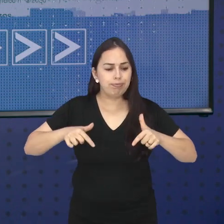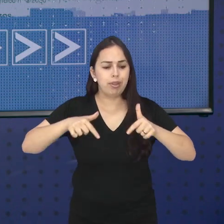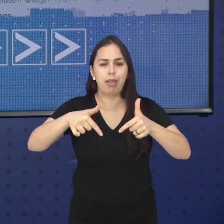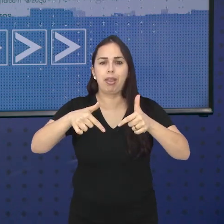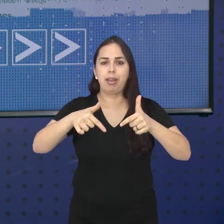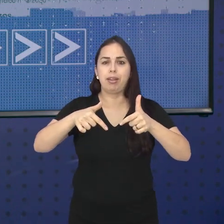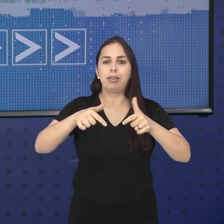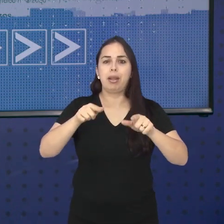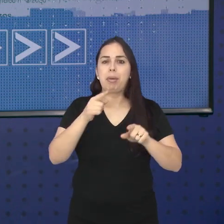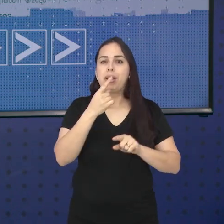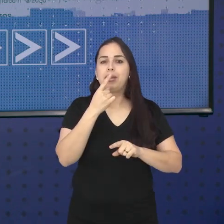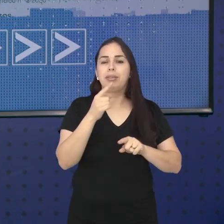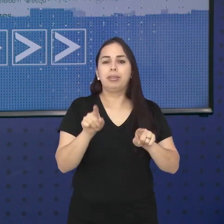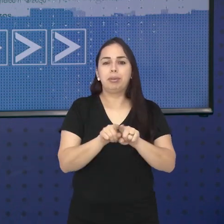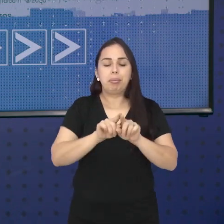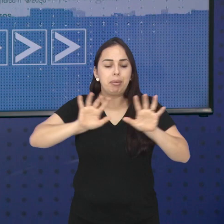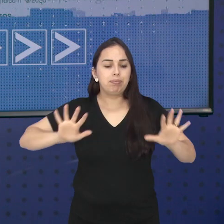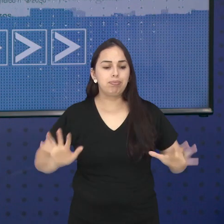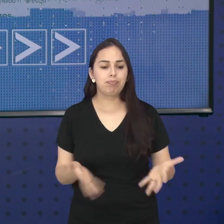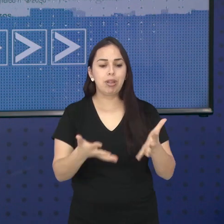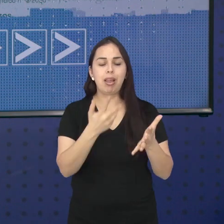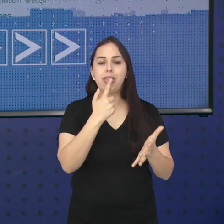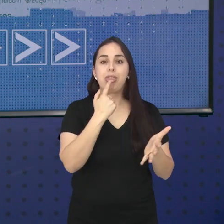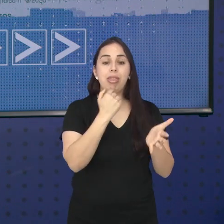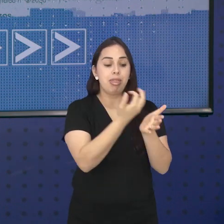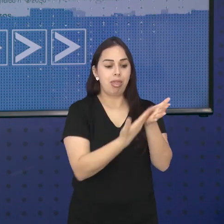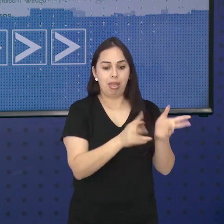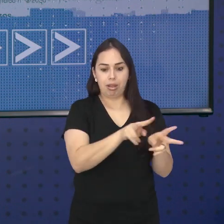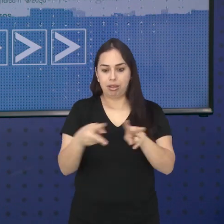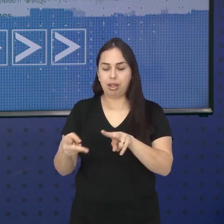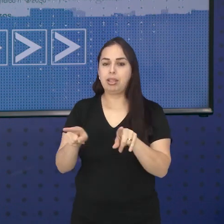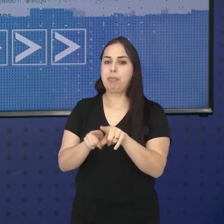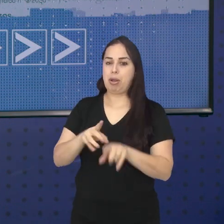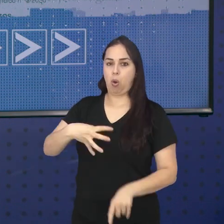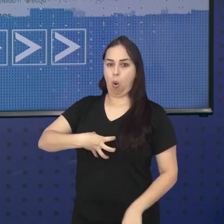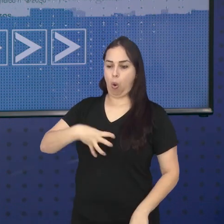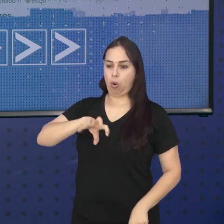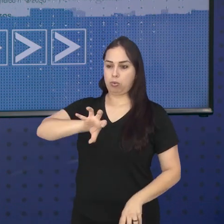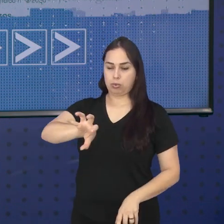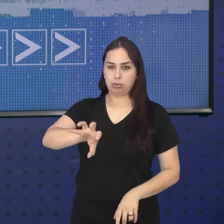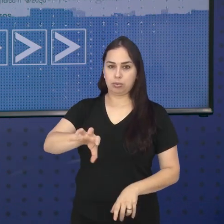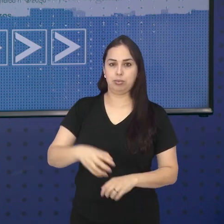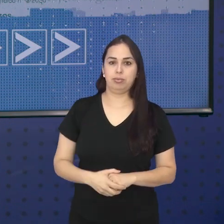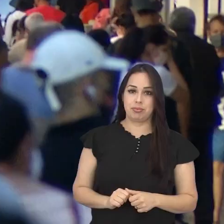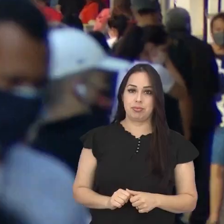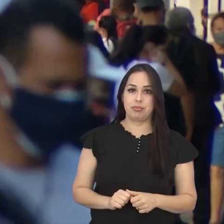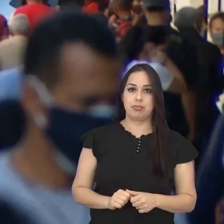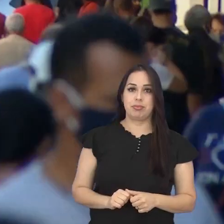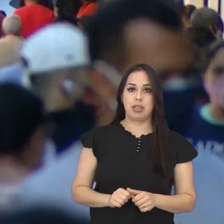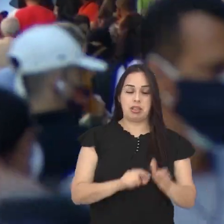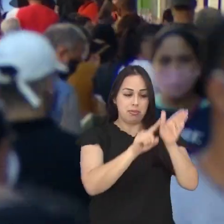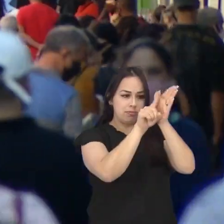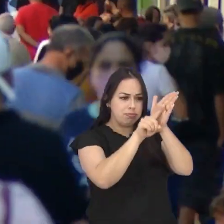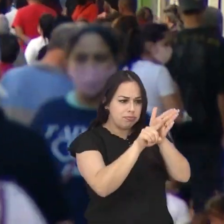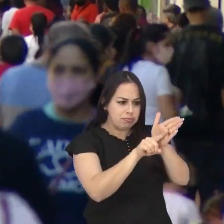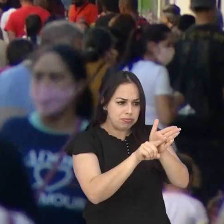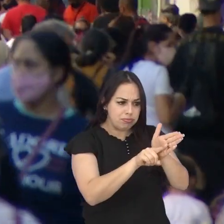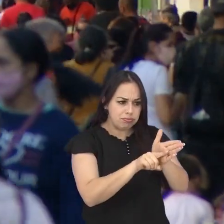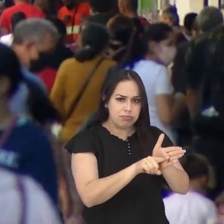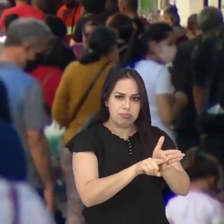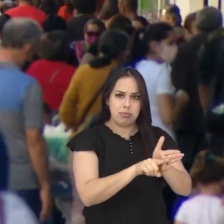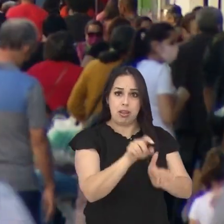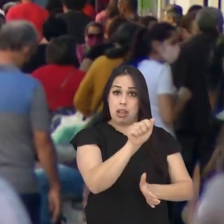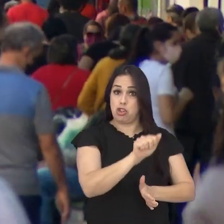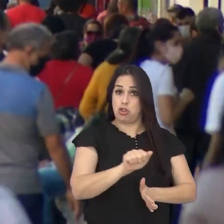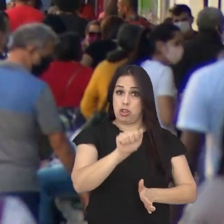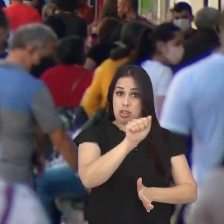série de ações para estimular a doação de sangue e também a doação de órgãos aqui no município alguns dos últimos dados